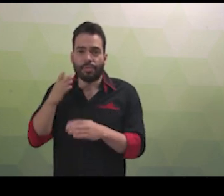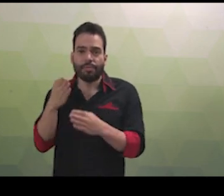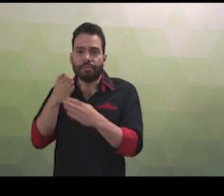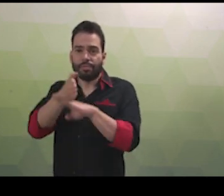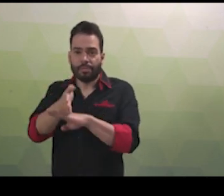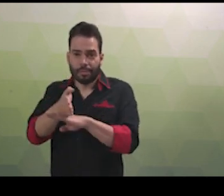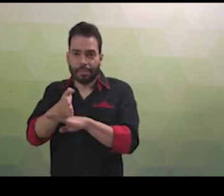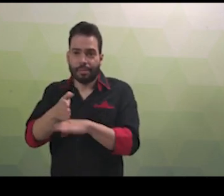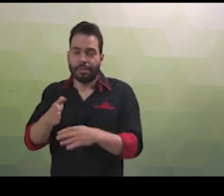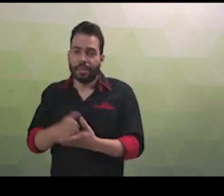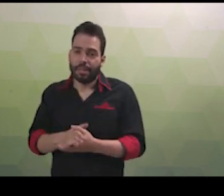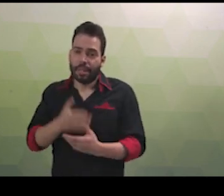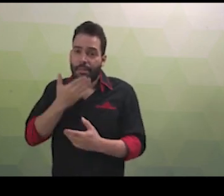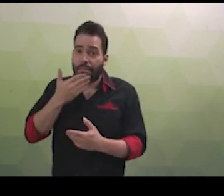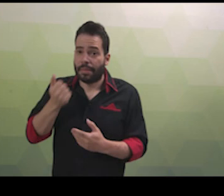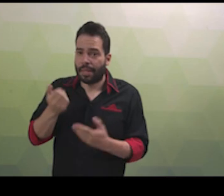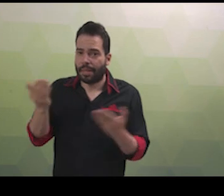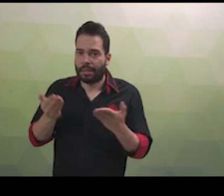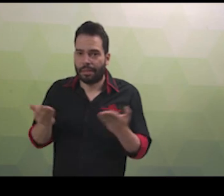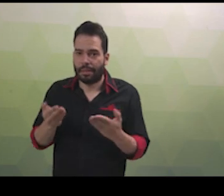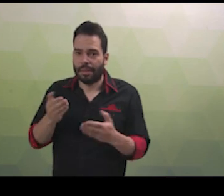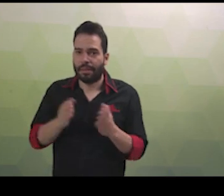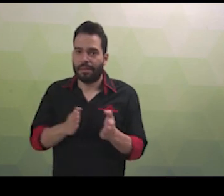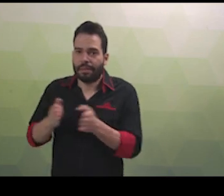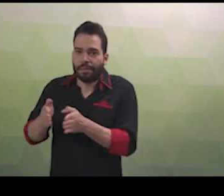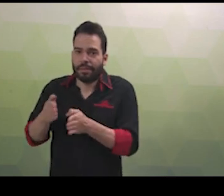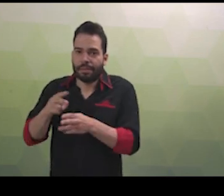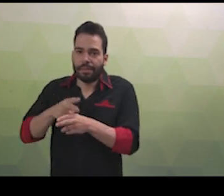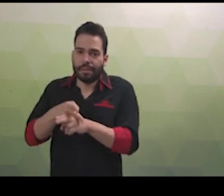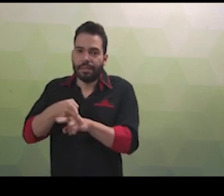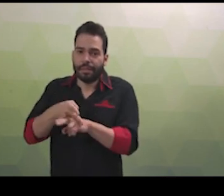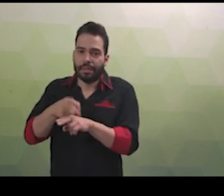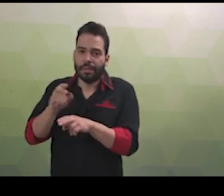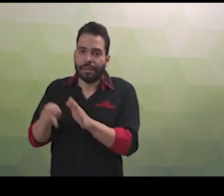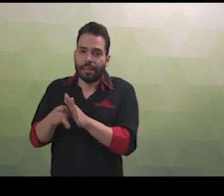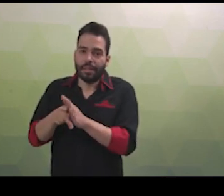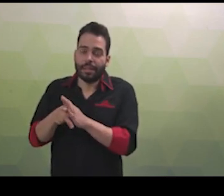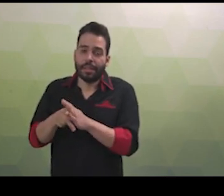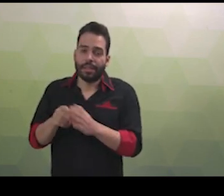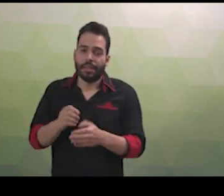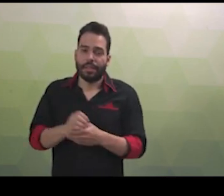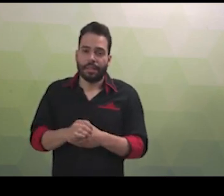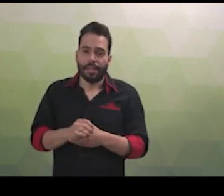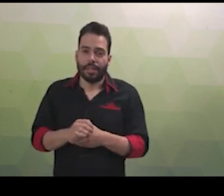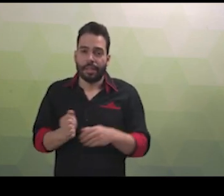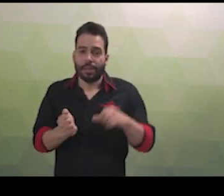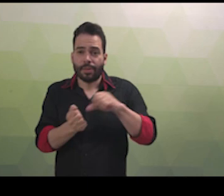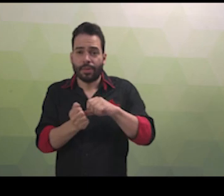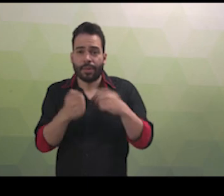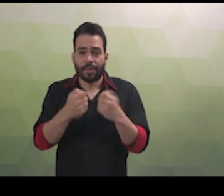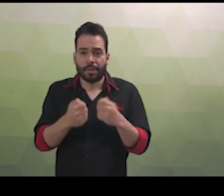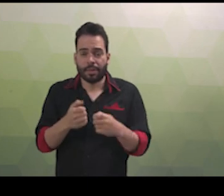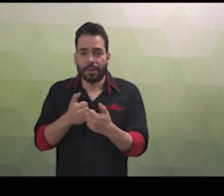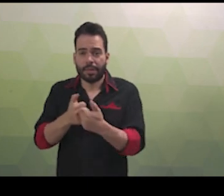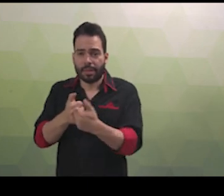processo seletivo, o que se tornou muito mais plausível com as reservas de vagas, o campus deverá acompanhar o aluno durante toda a